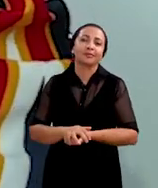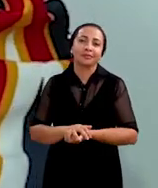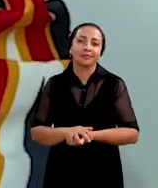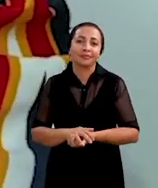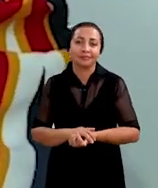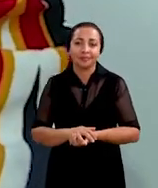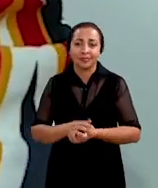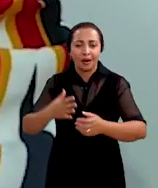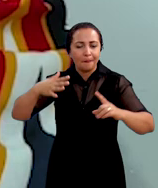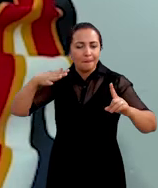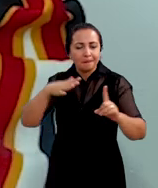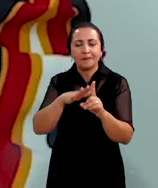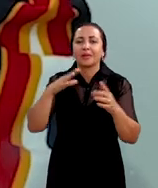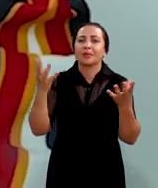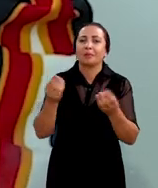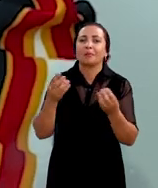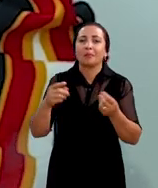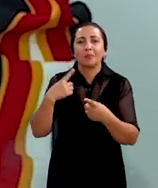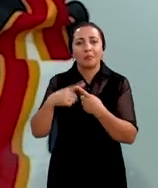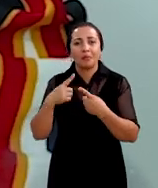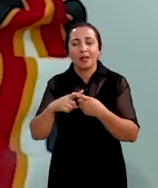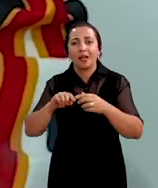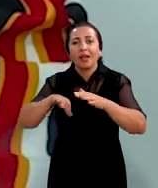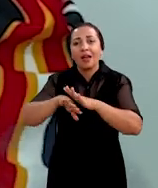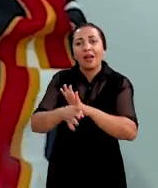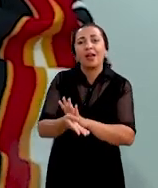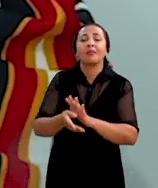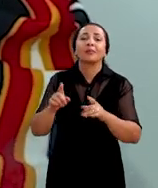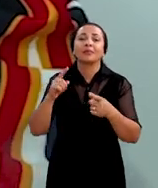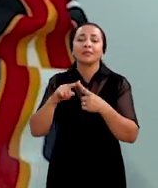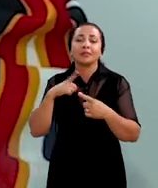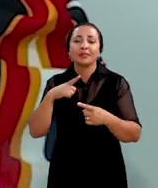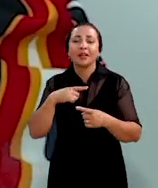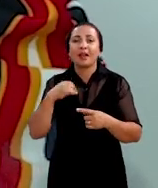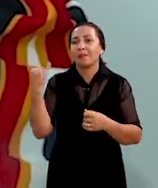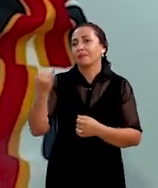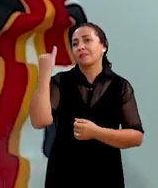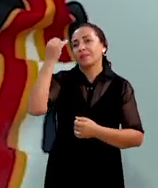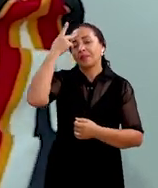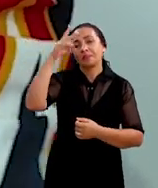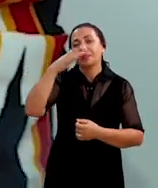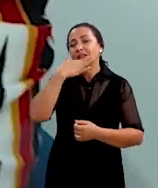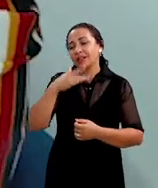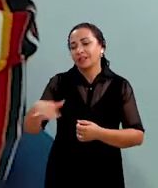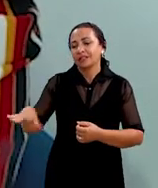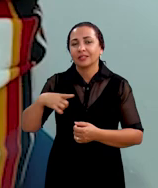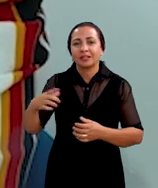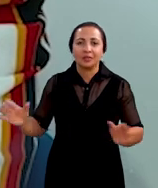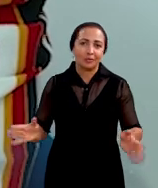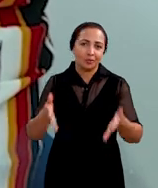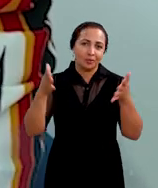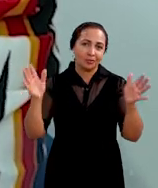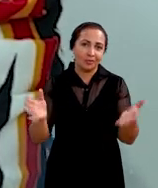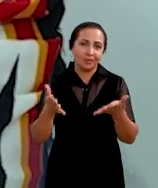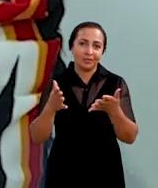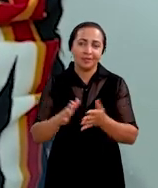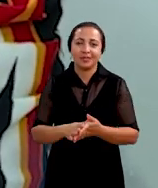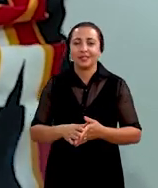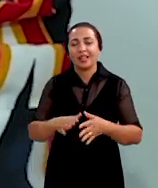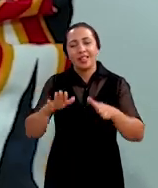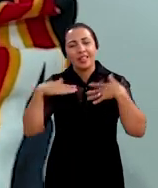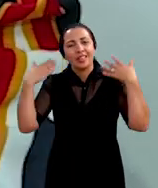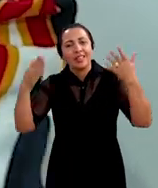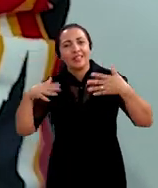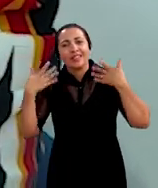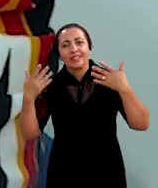histórias. E isso impacta muito porque esse hábito vai ser essencial para que a criança tenha um estímulo, né?